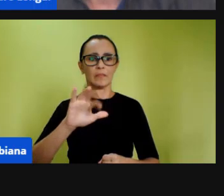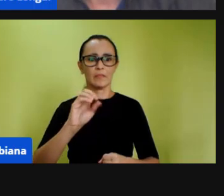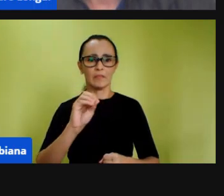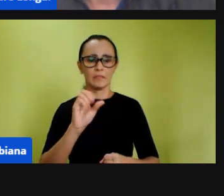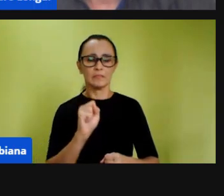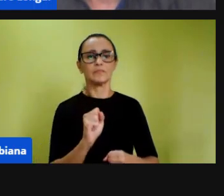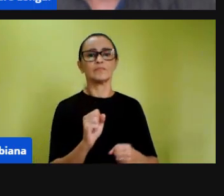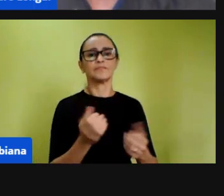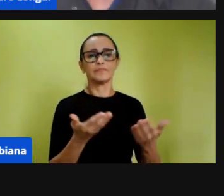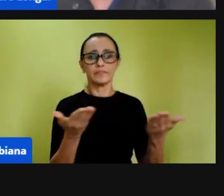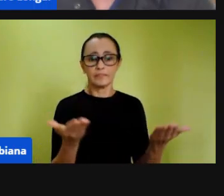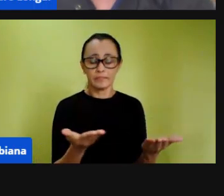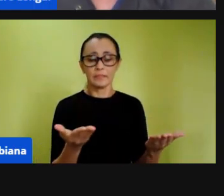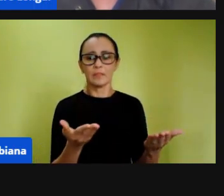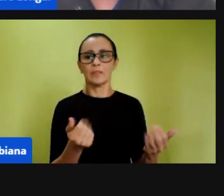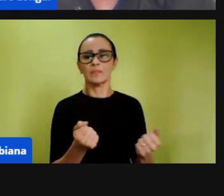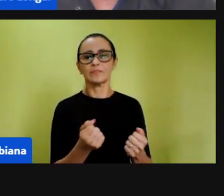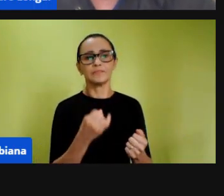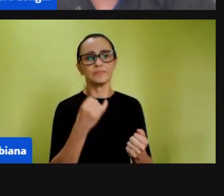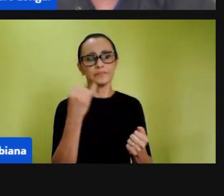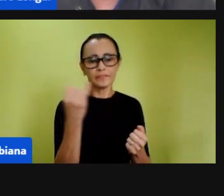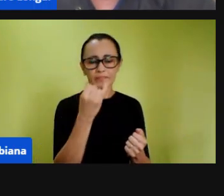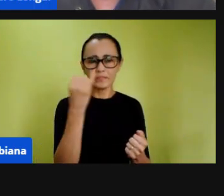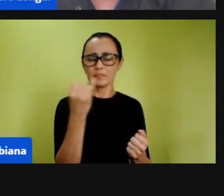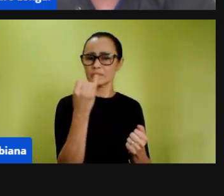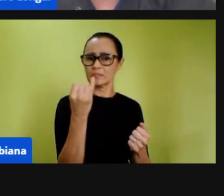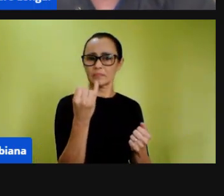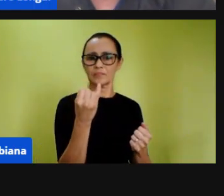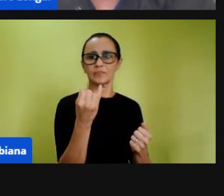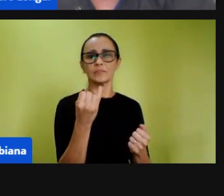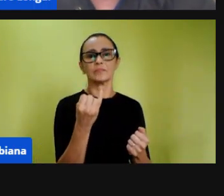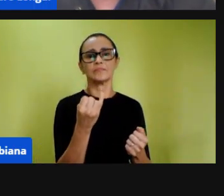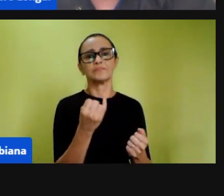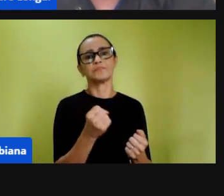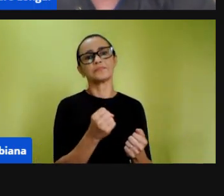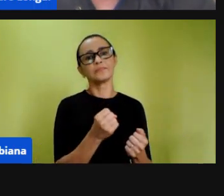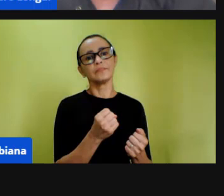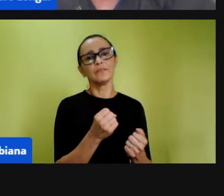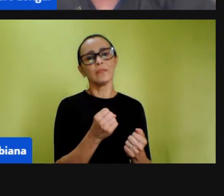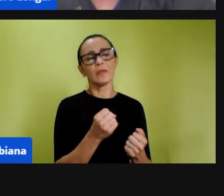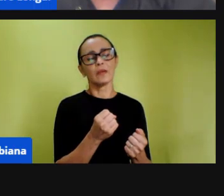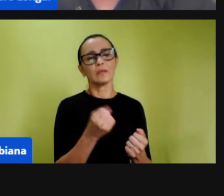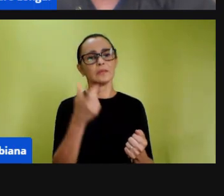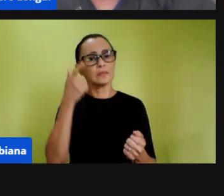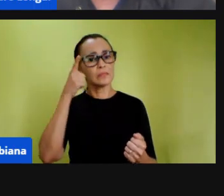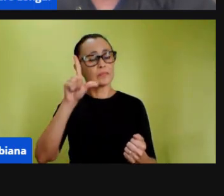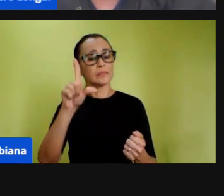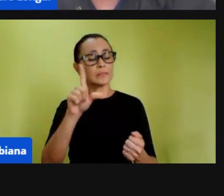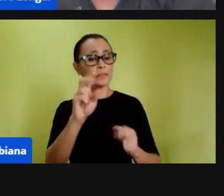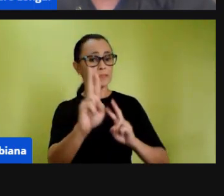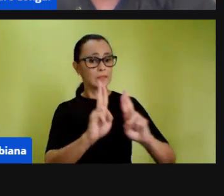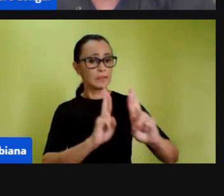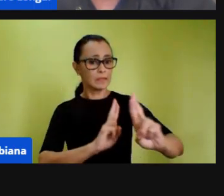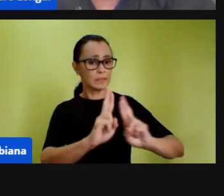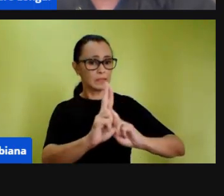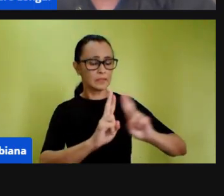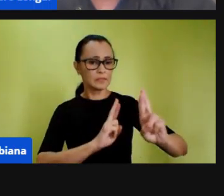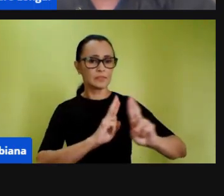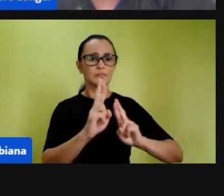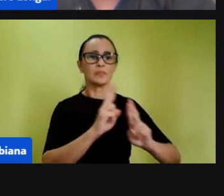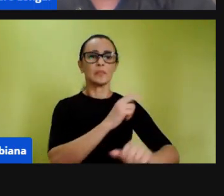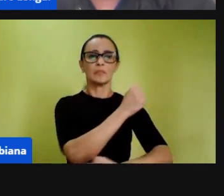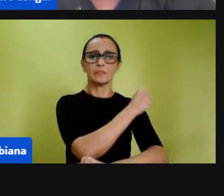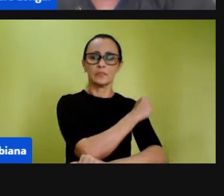em tempo real, obter ali as respostas dos alunos, dar devolutiva para esses alunos, né?